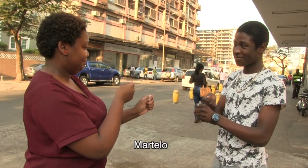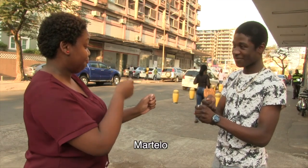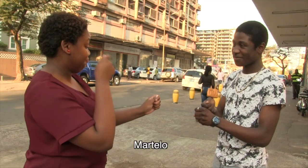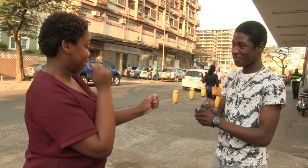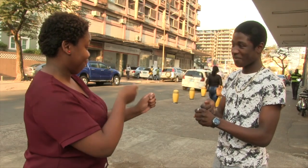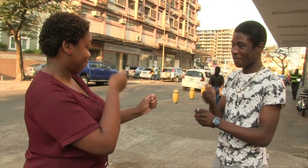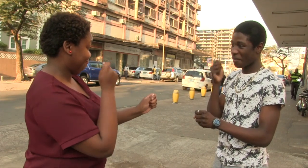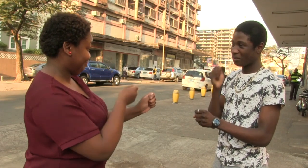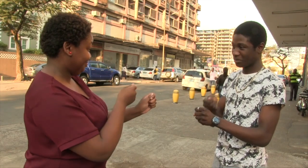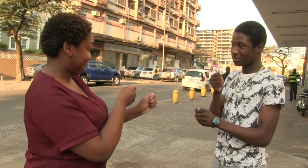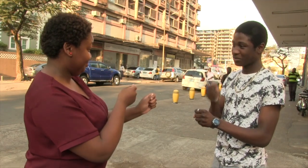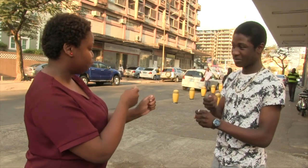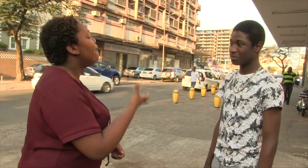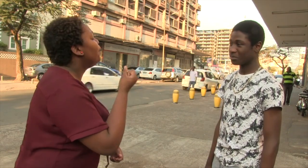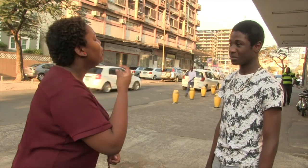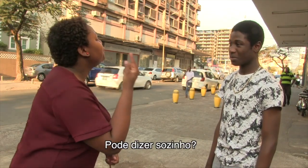Martelo.